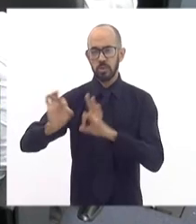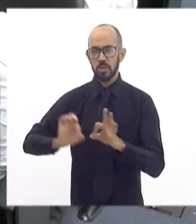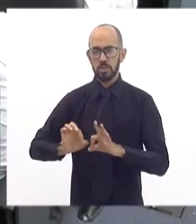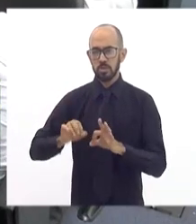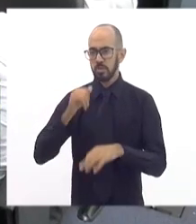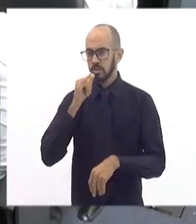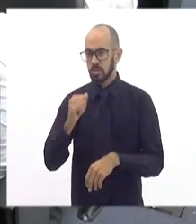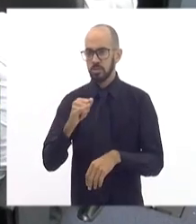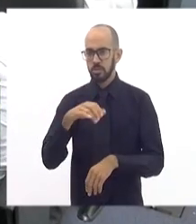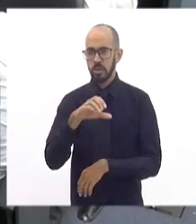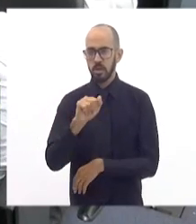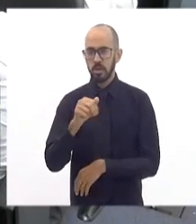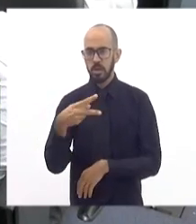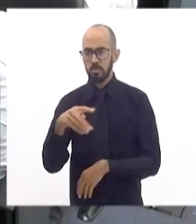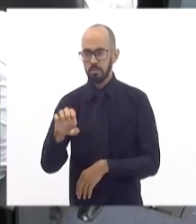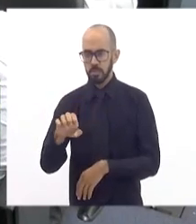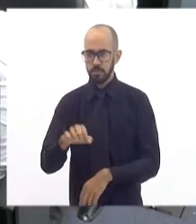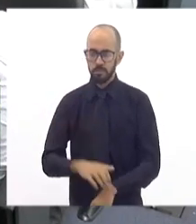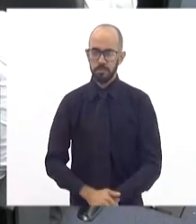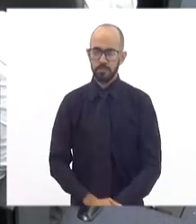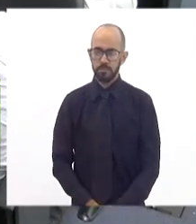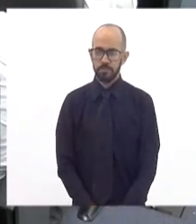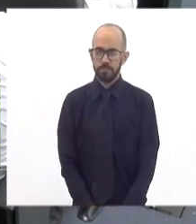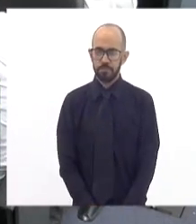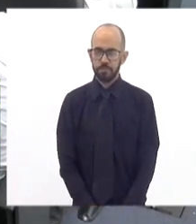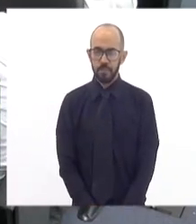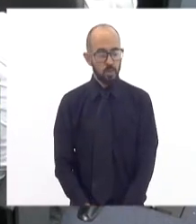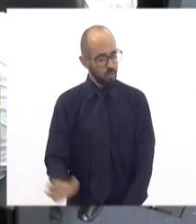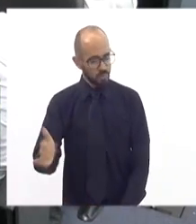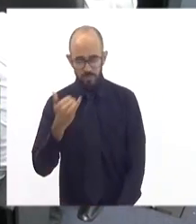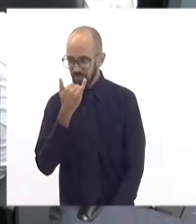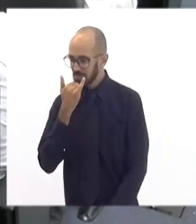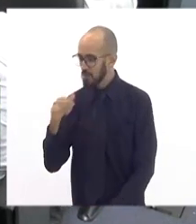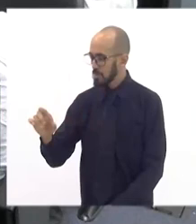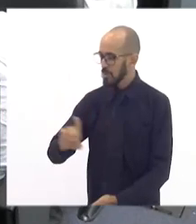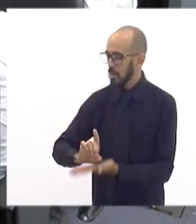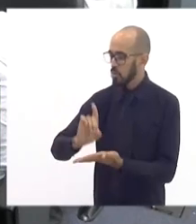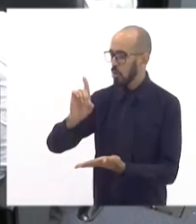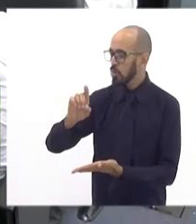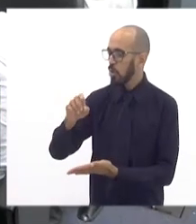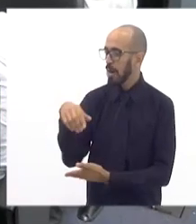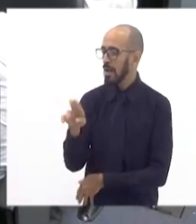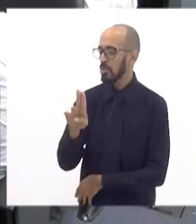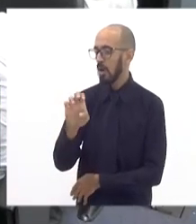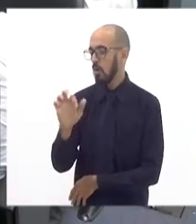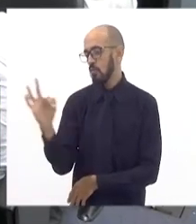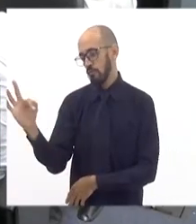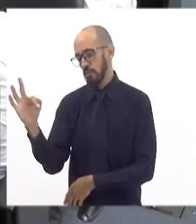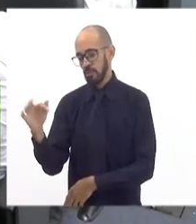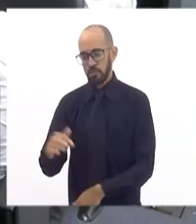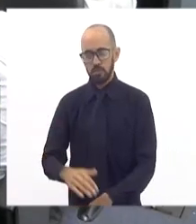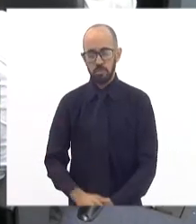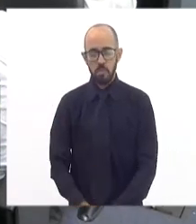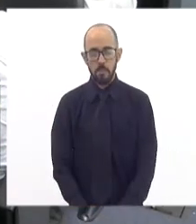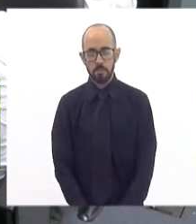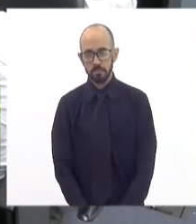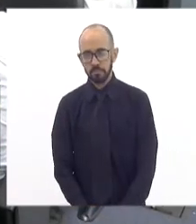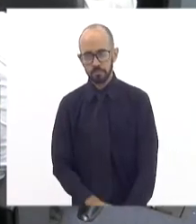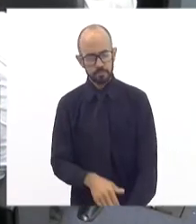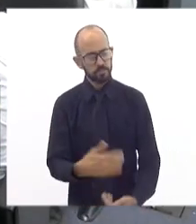energético da coppe-ufrj e nós já tenho doutorado pela UFF obrigada obrigada bom